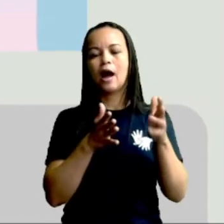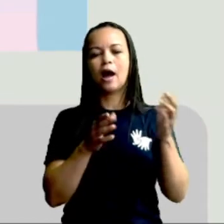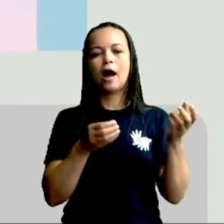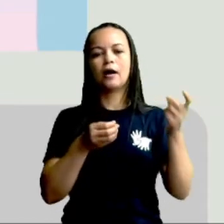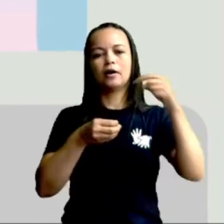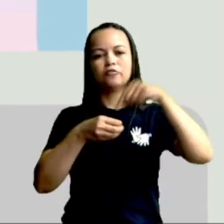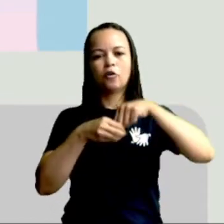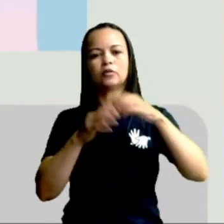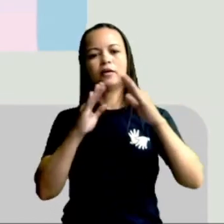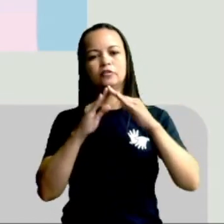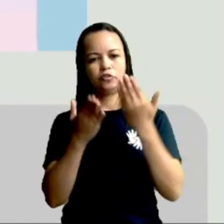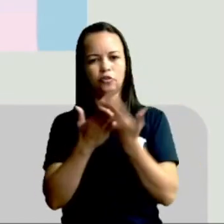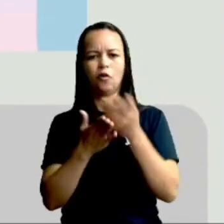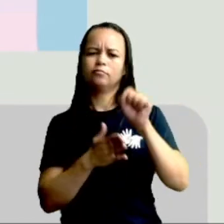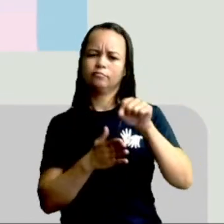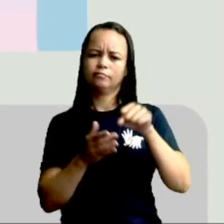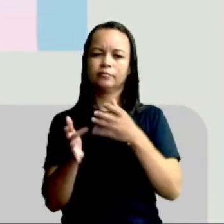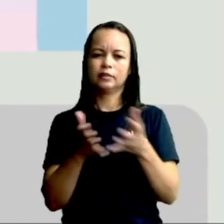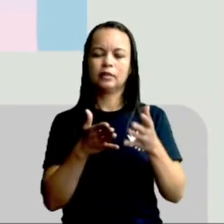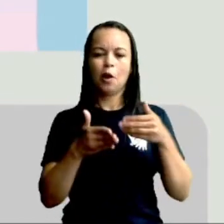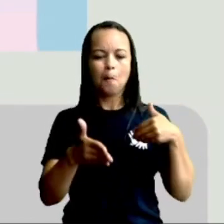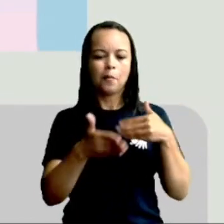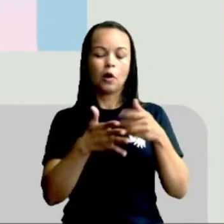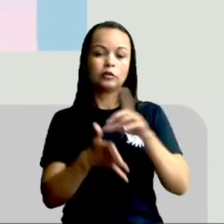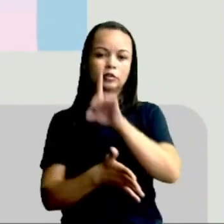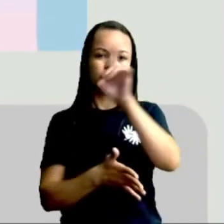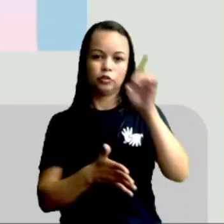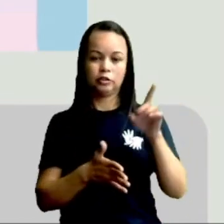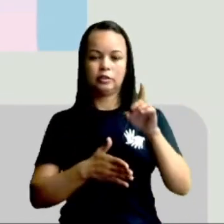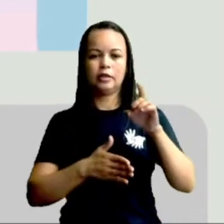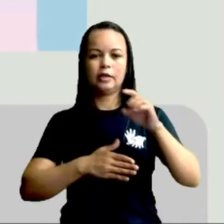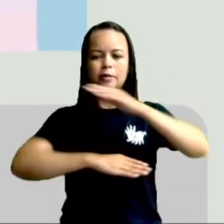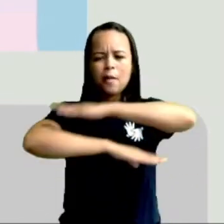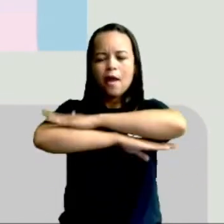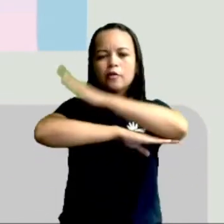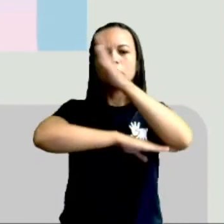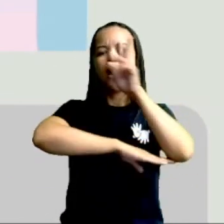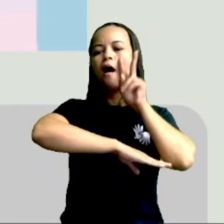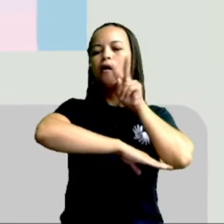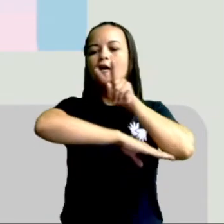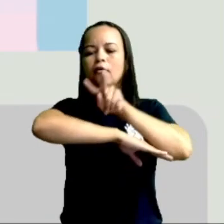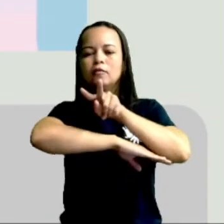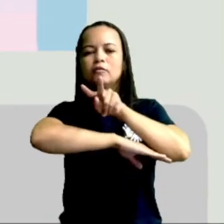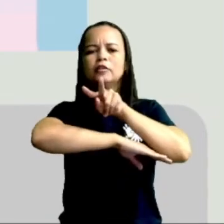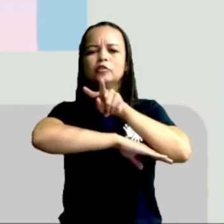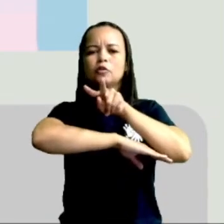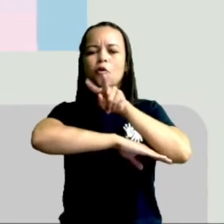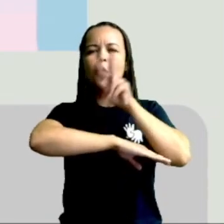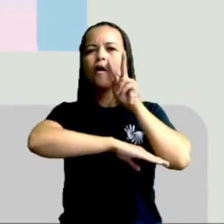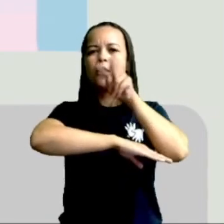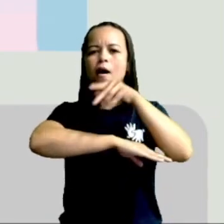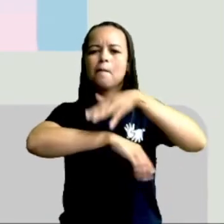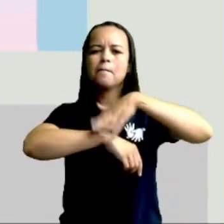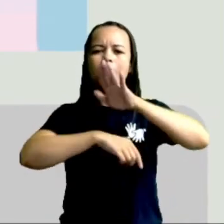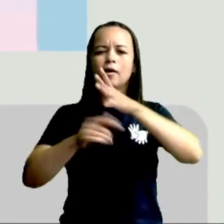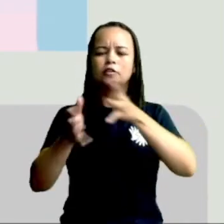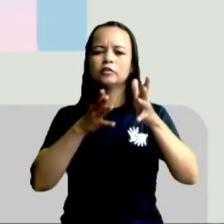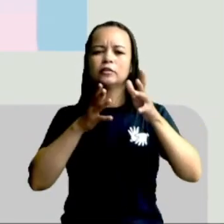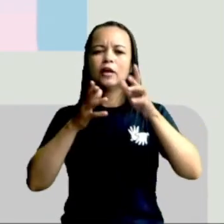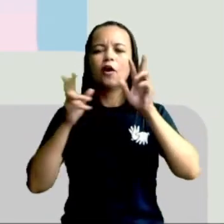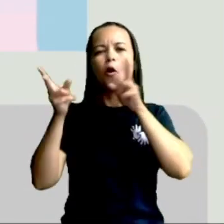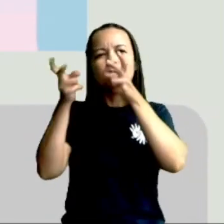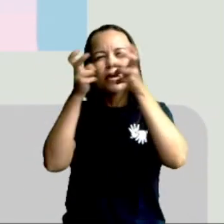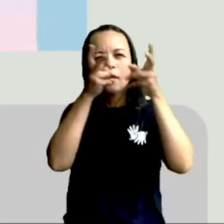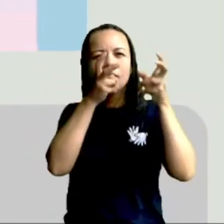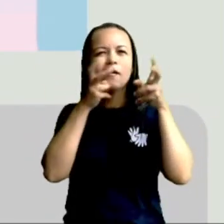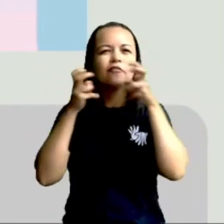regressar. Para os próximos dias, da minha janela eu vejo. Olhar mais pela janela e registrar tudo que